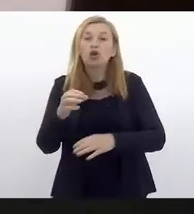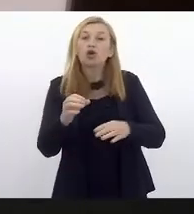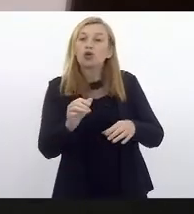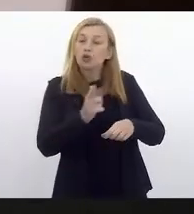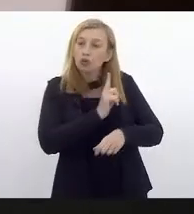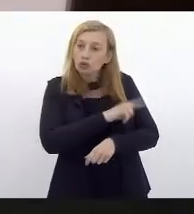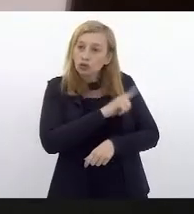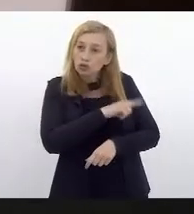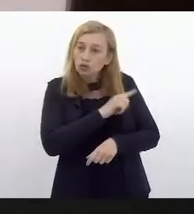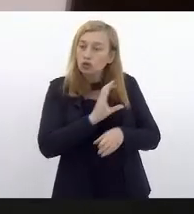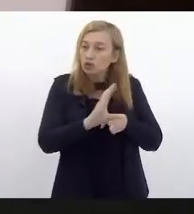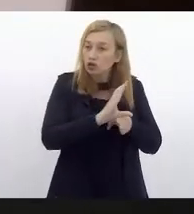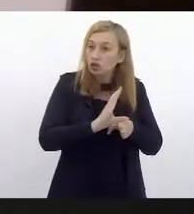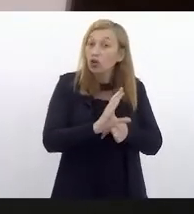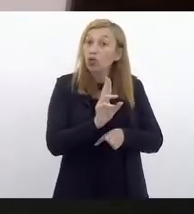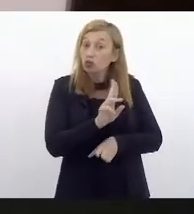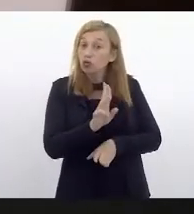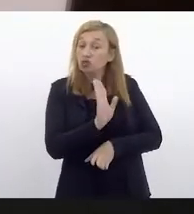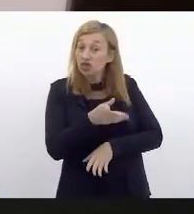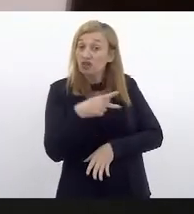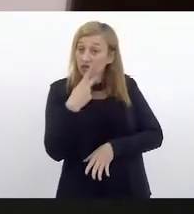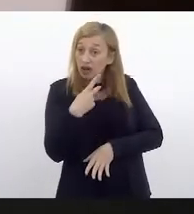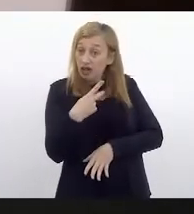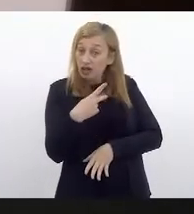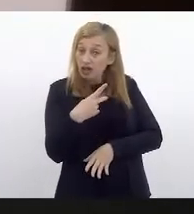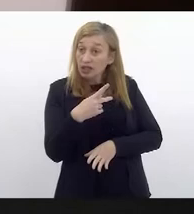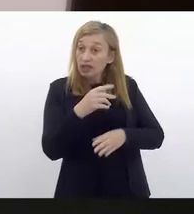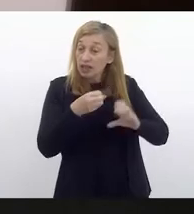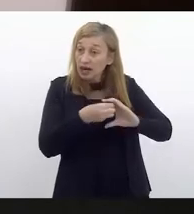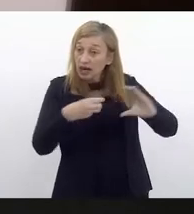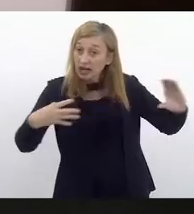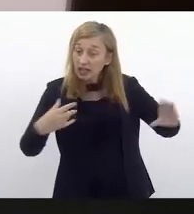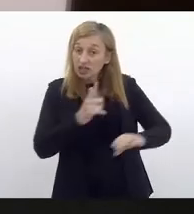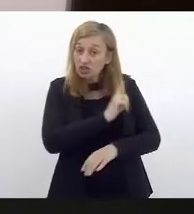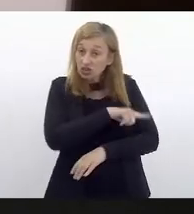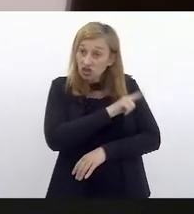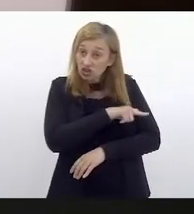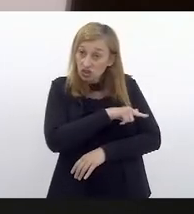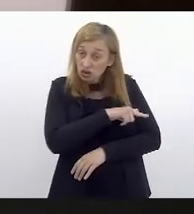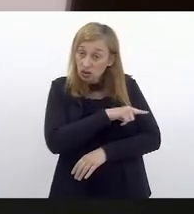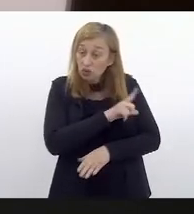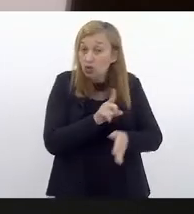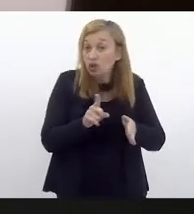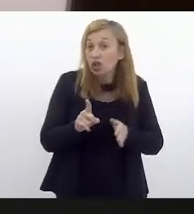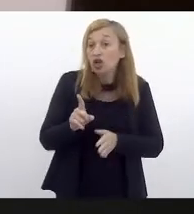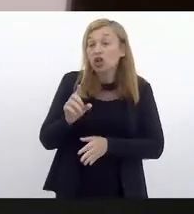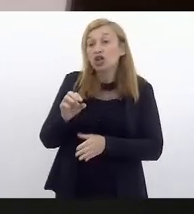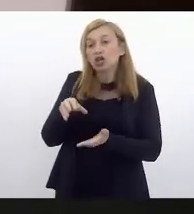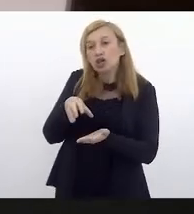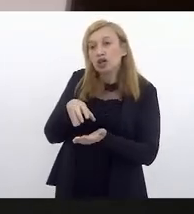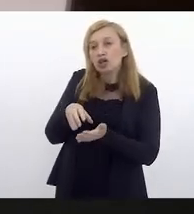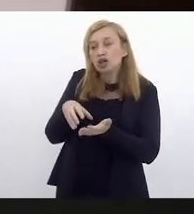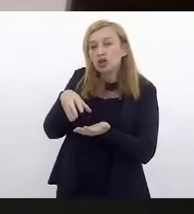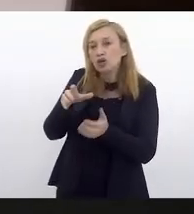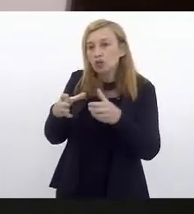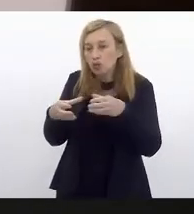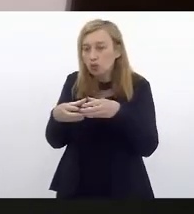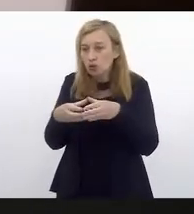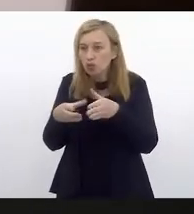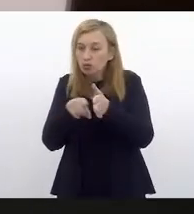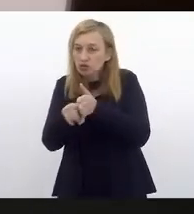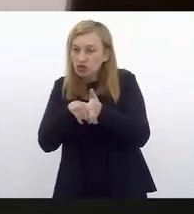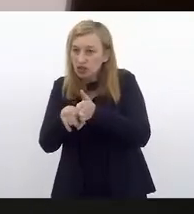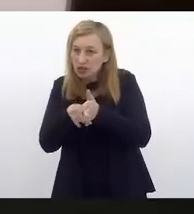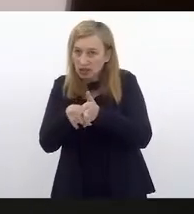o nome já diz, tem a característica de gestão, e o órgão fiscalizador não tem assento em